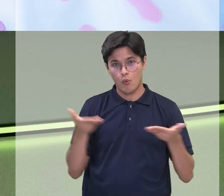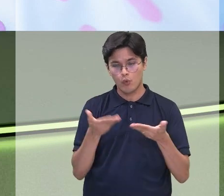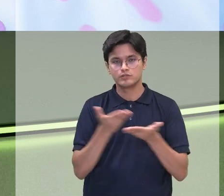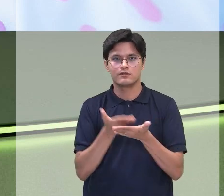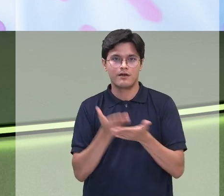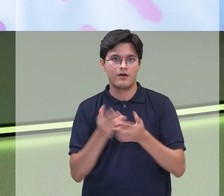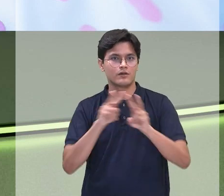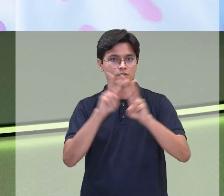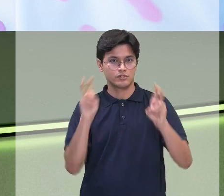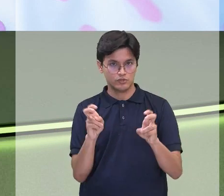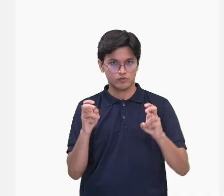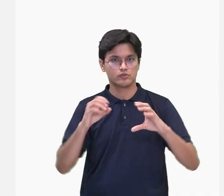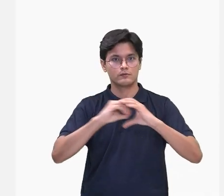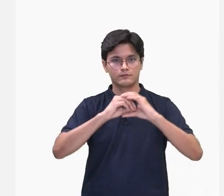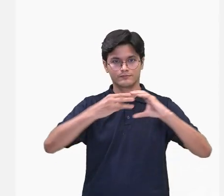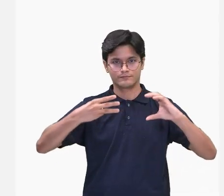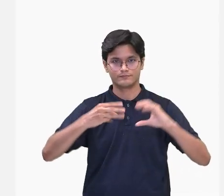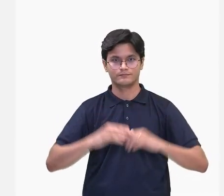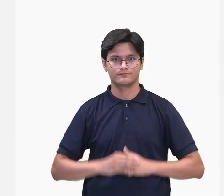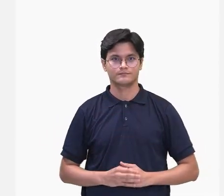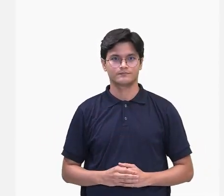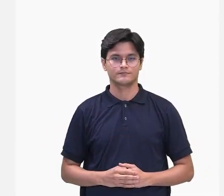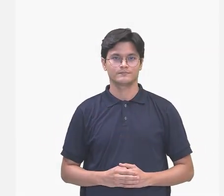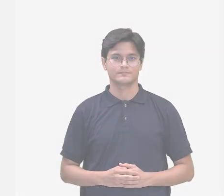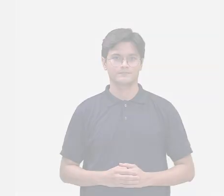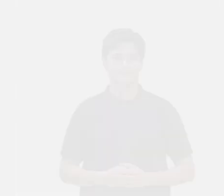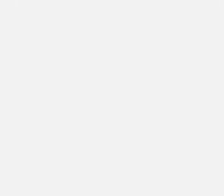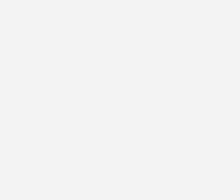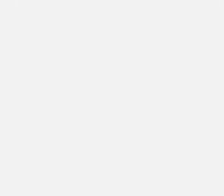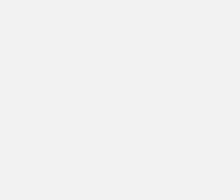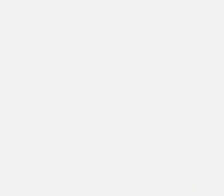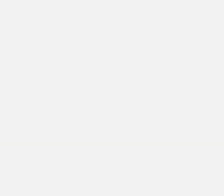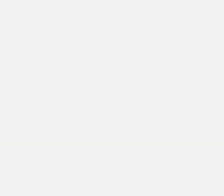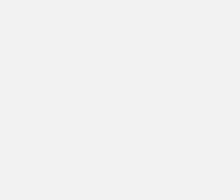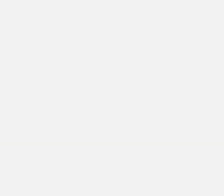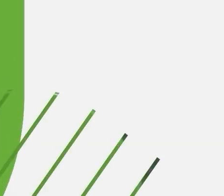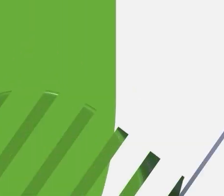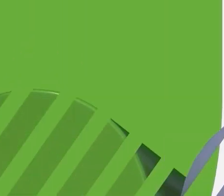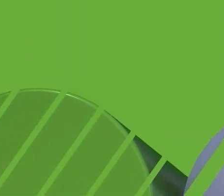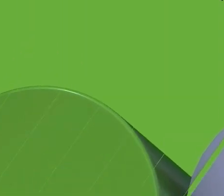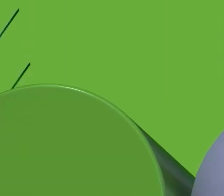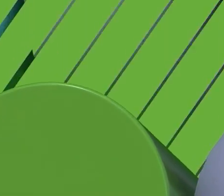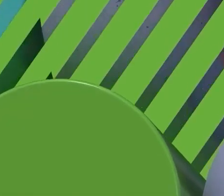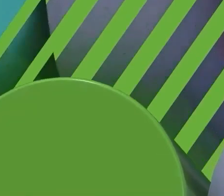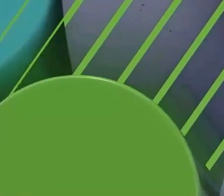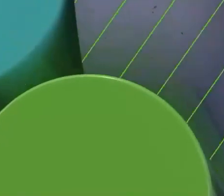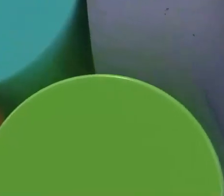histologia.